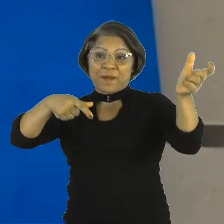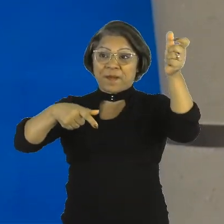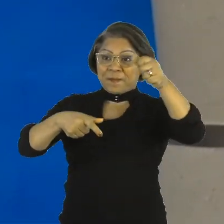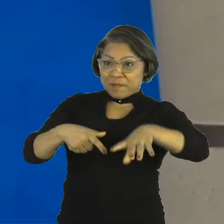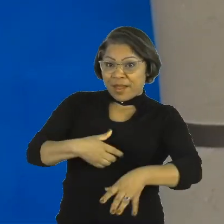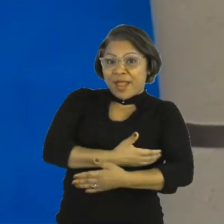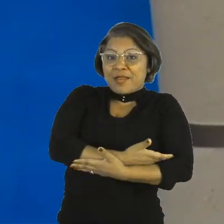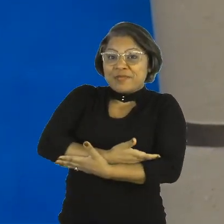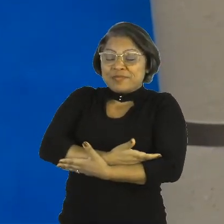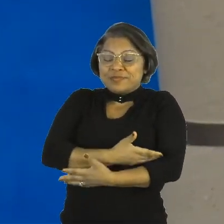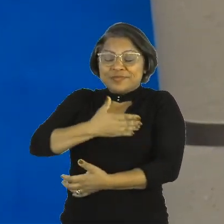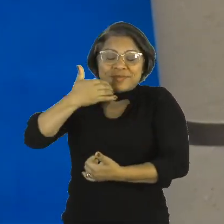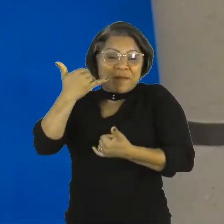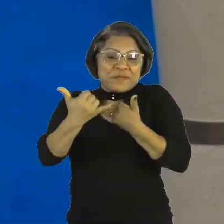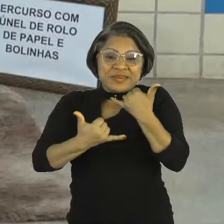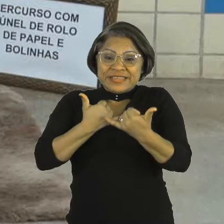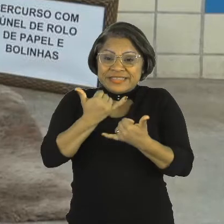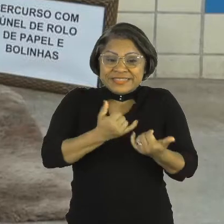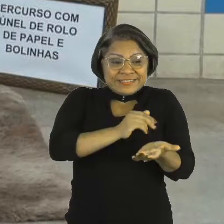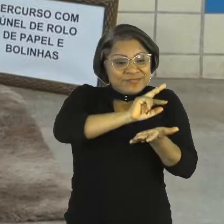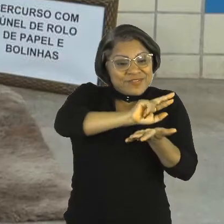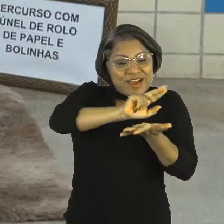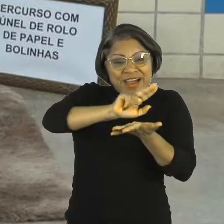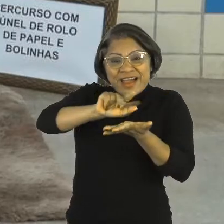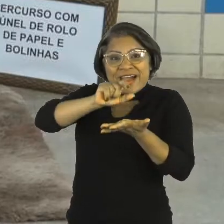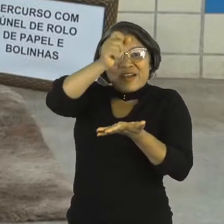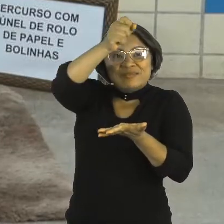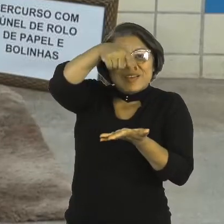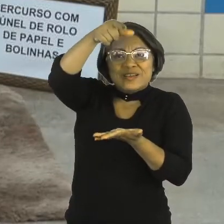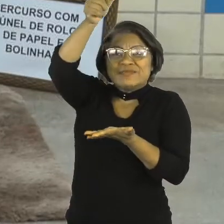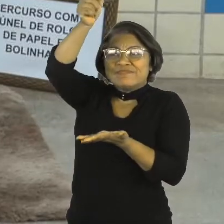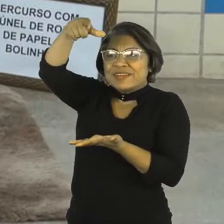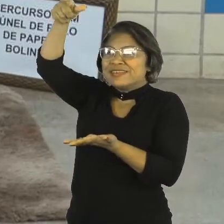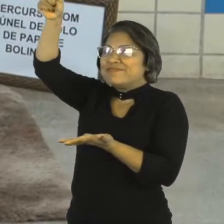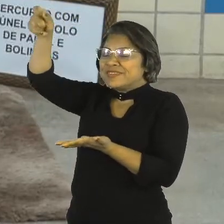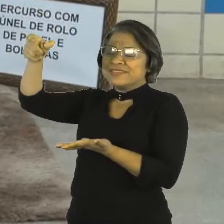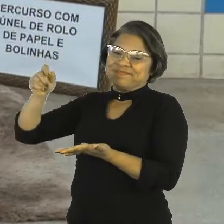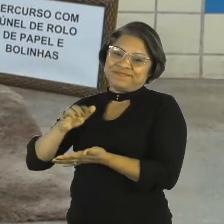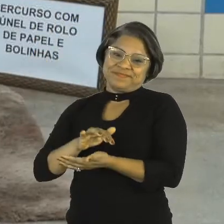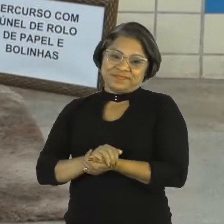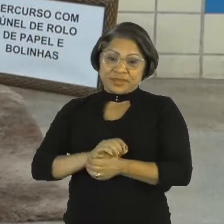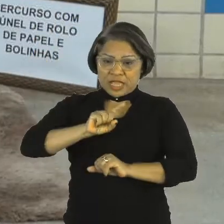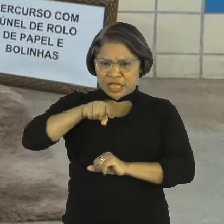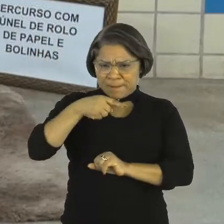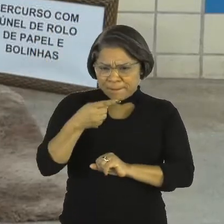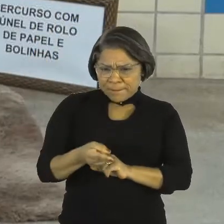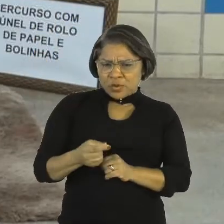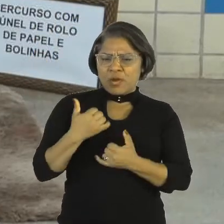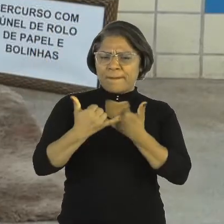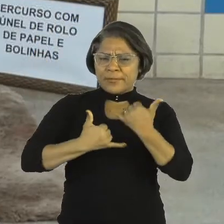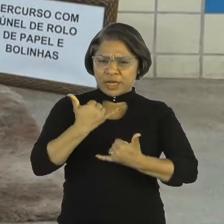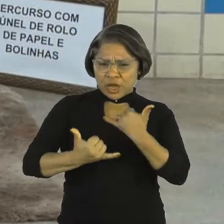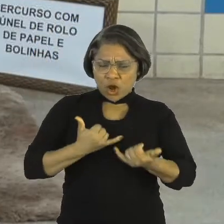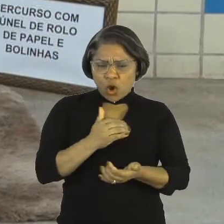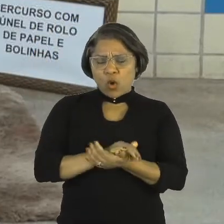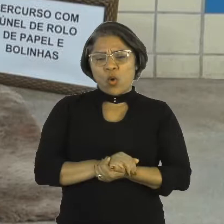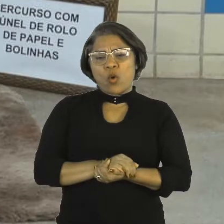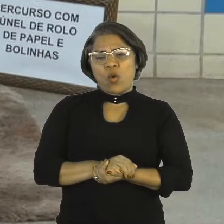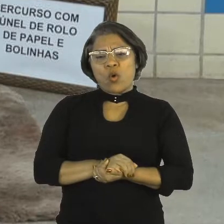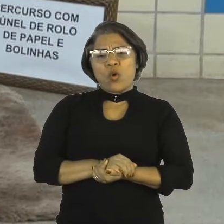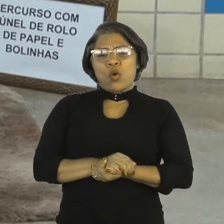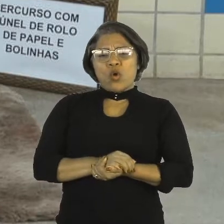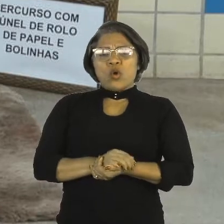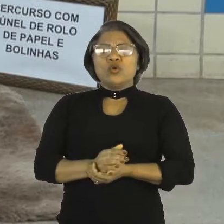bebê. Olha. Depois que você brincou, explorou com seu bebê, você pode estar convidando ele a